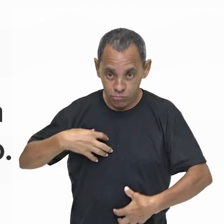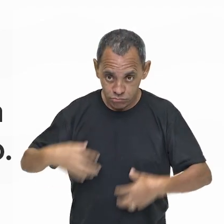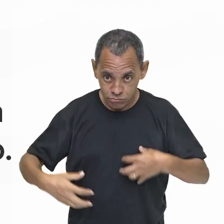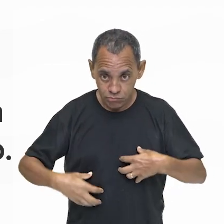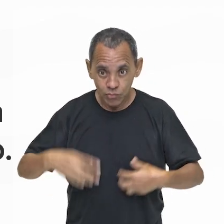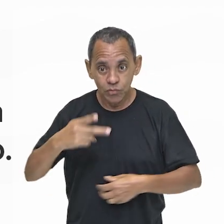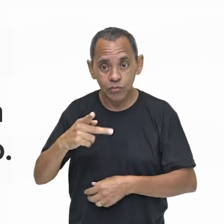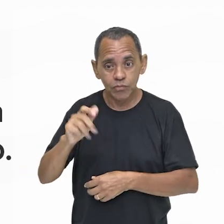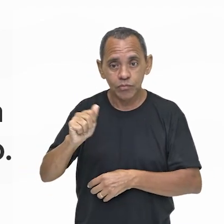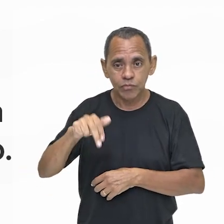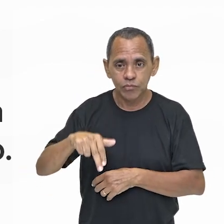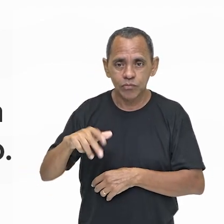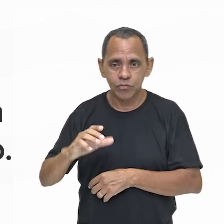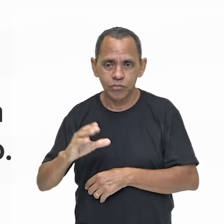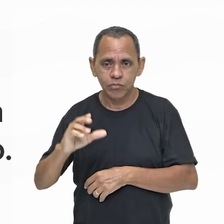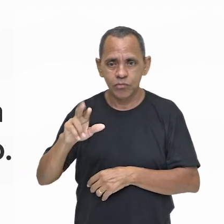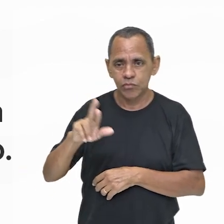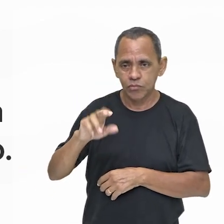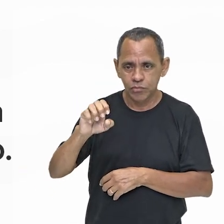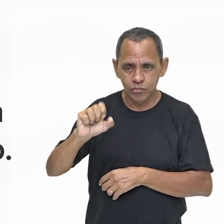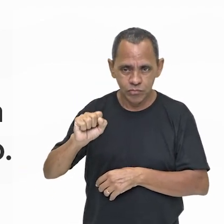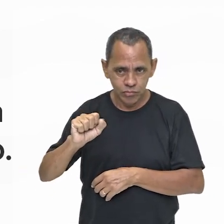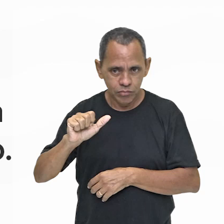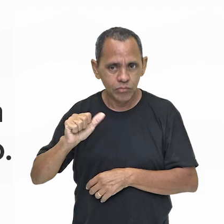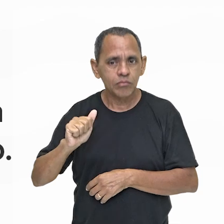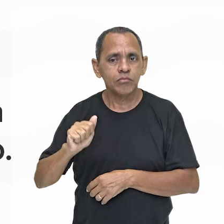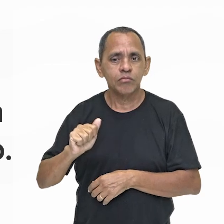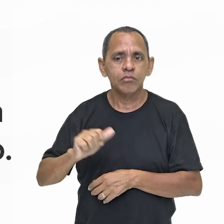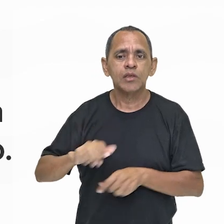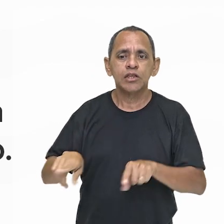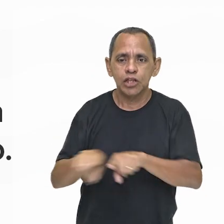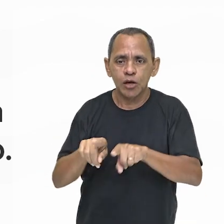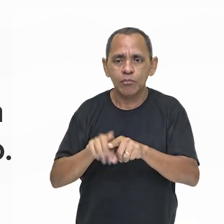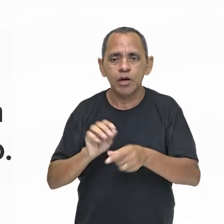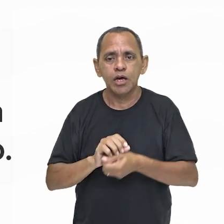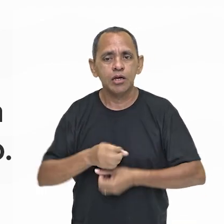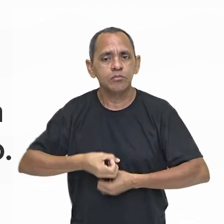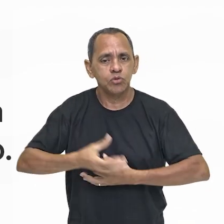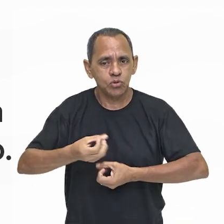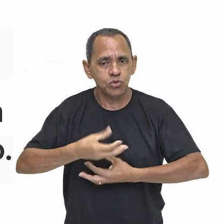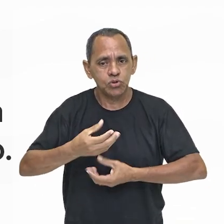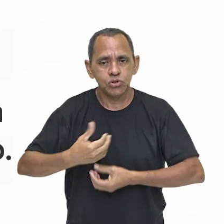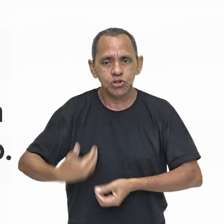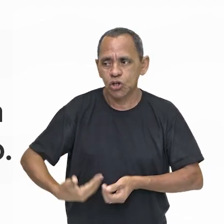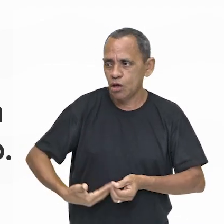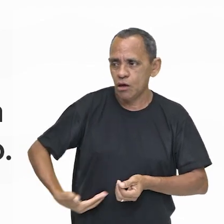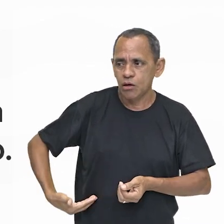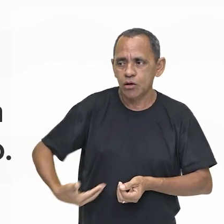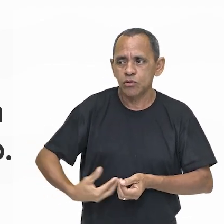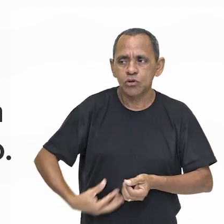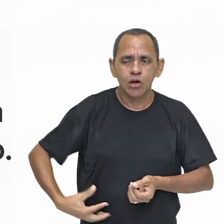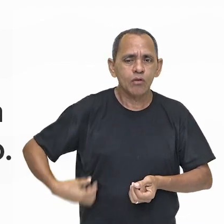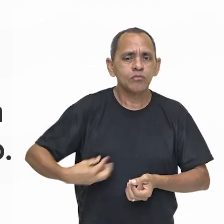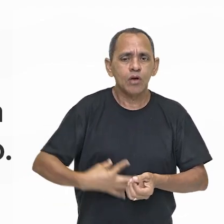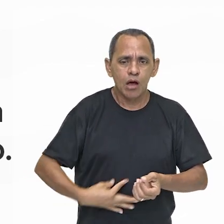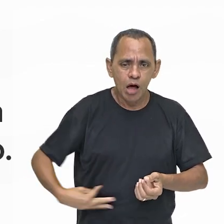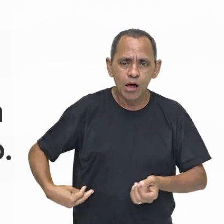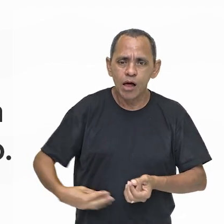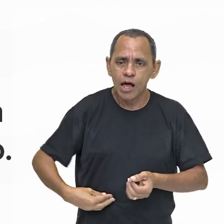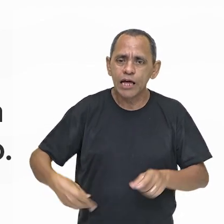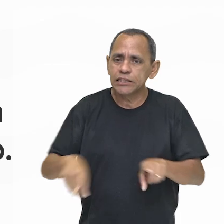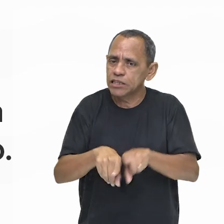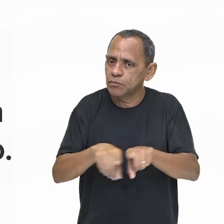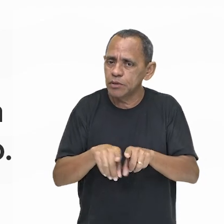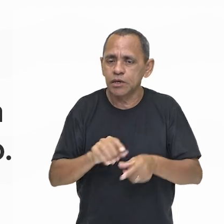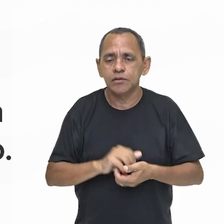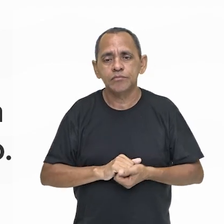responsável por produzir a insulina, às vezes é ele que não está funcionando direito. E aí, nesse caso, nós vamos ter